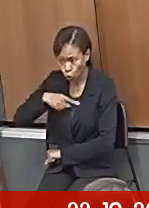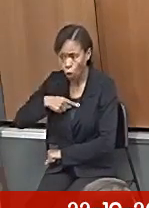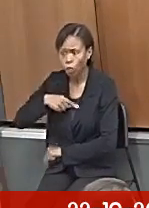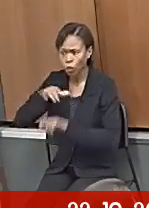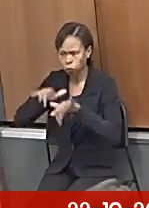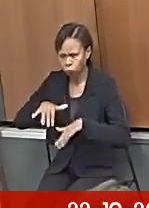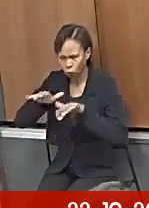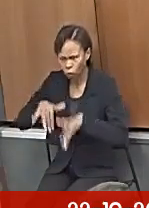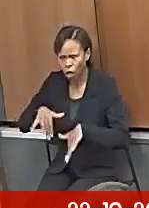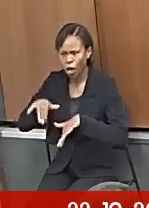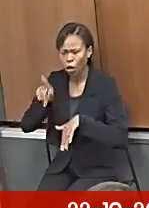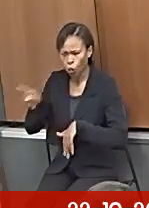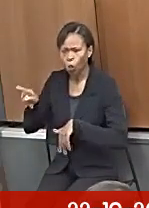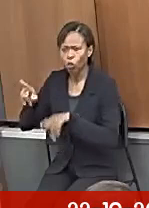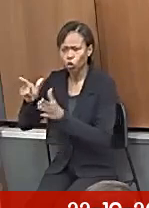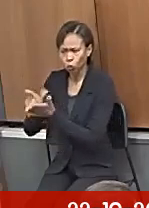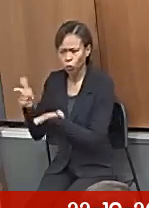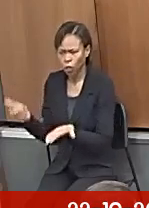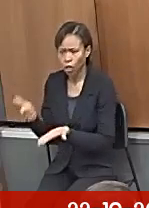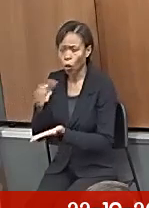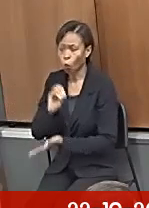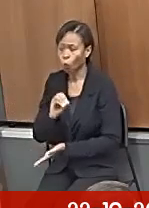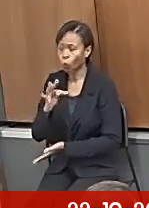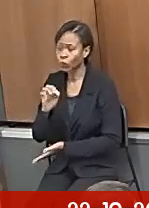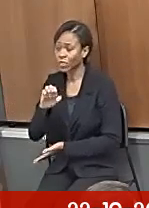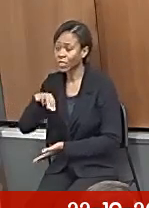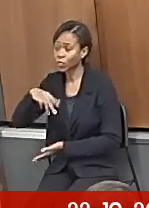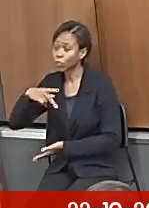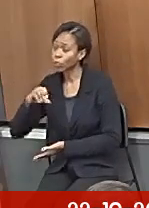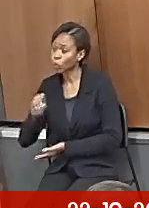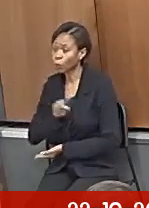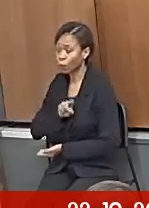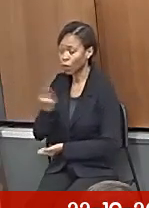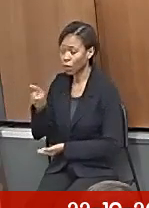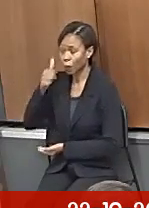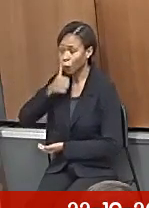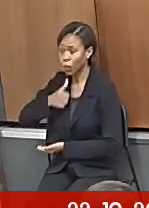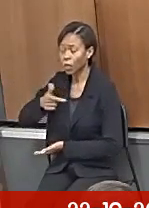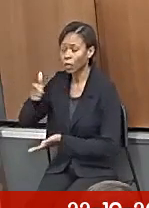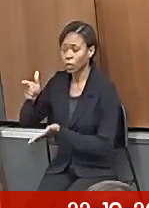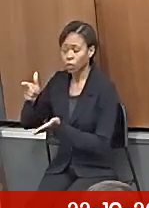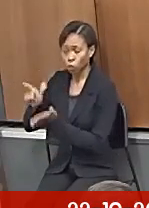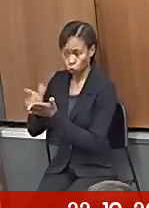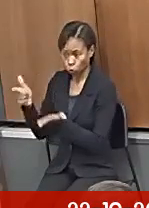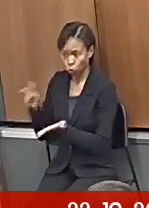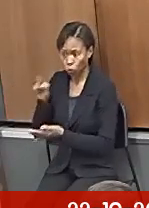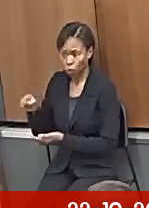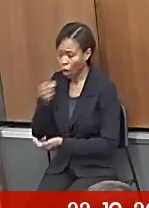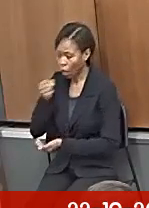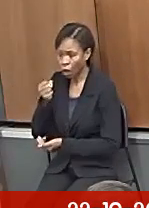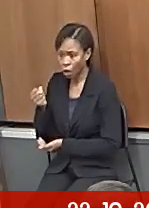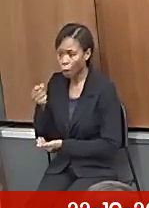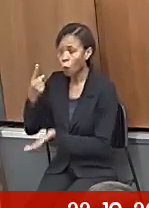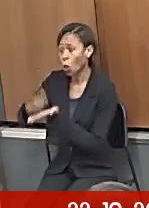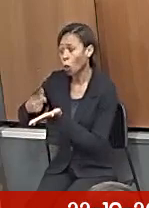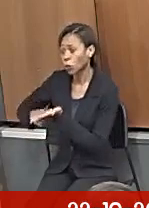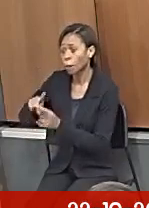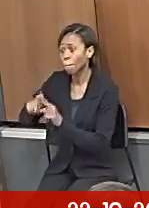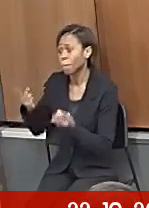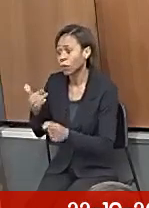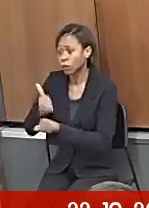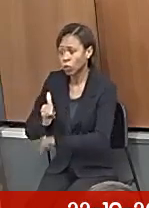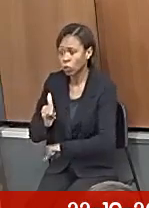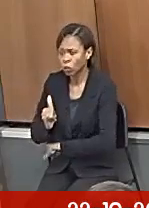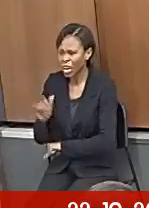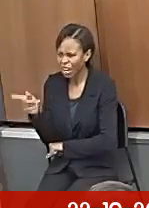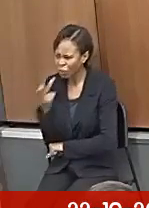uma nota de repúdio à jornalista, porque ela marcou comigo, não apareceu e disse que eu optei